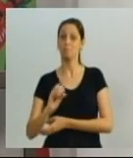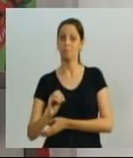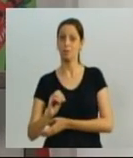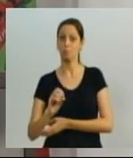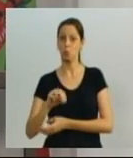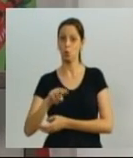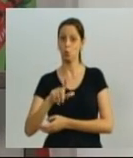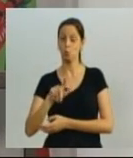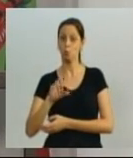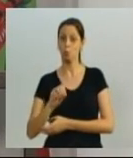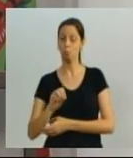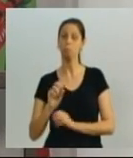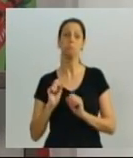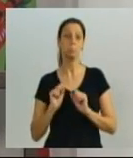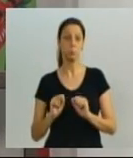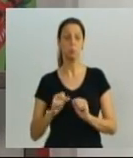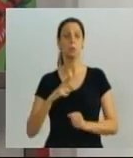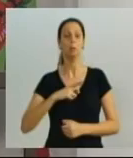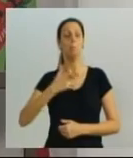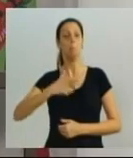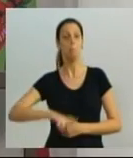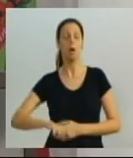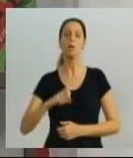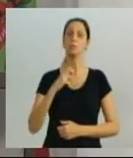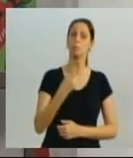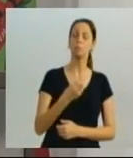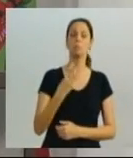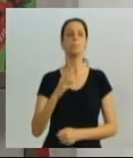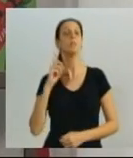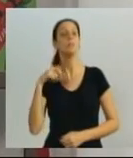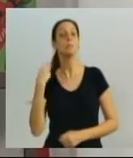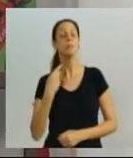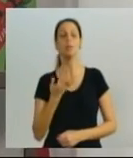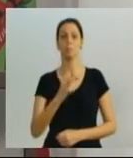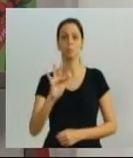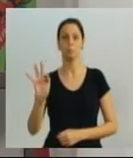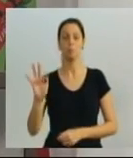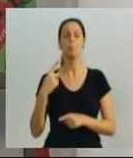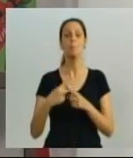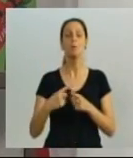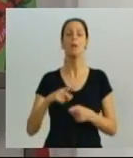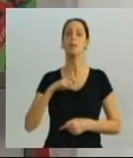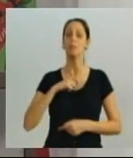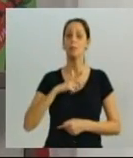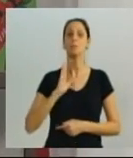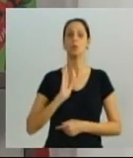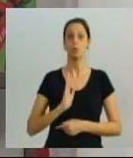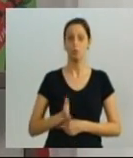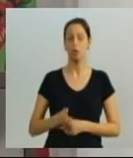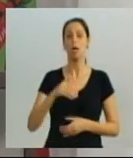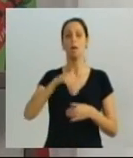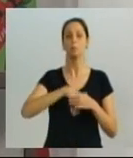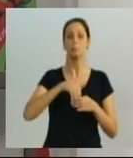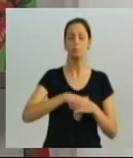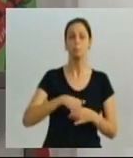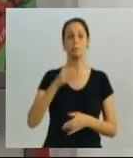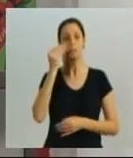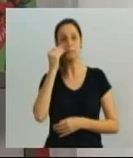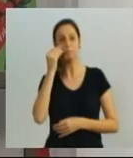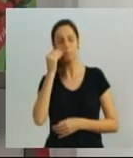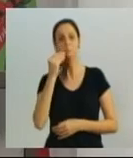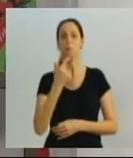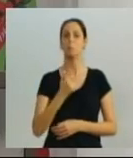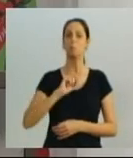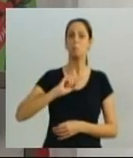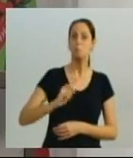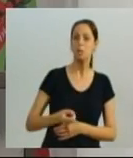exemplo, mais 2 ou 3 deputados estaduais. Porque nós tivemos deputados aqui que ficaram na eleição por 1.500 votos, outro ficou por 2.000